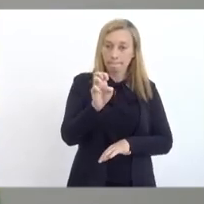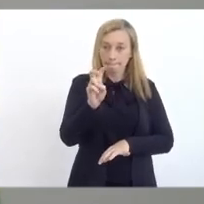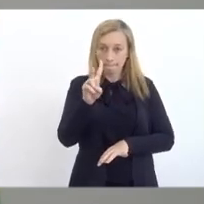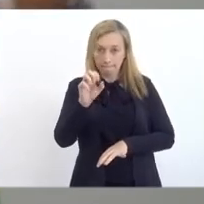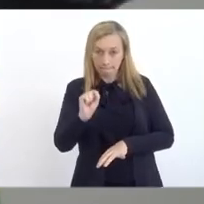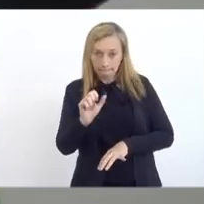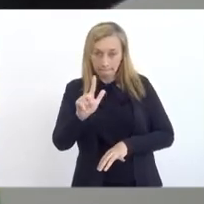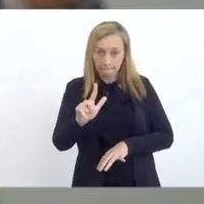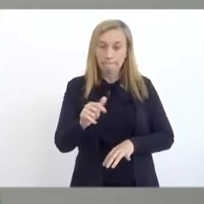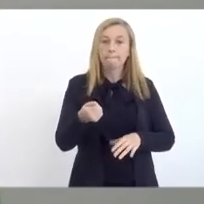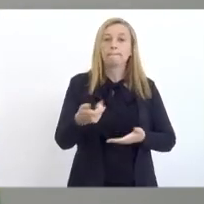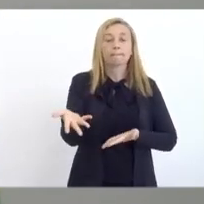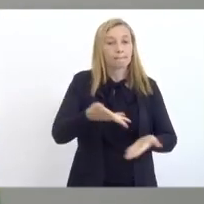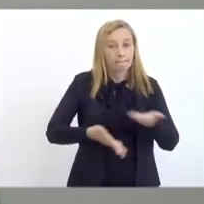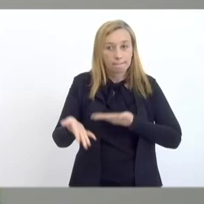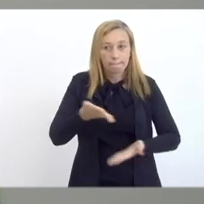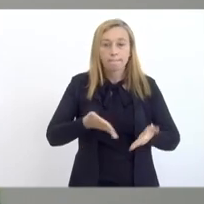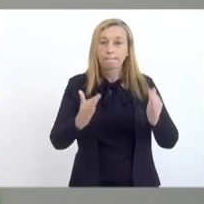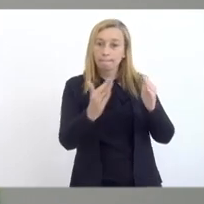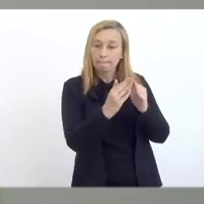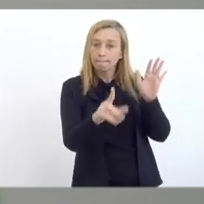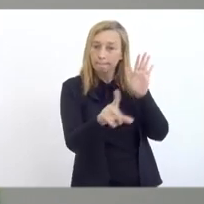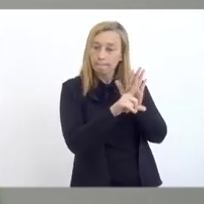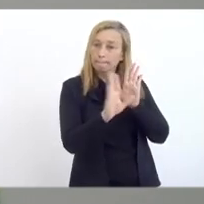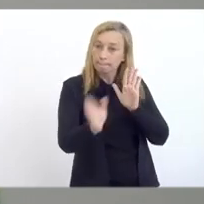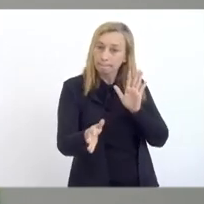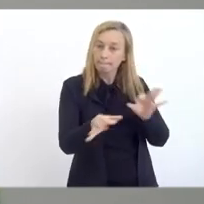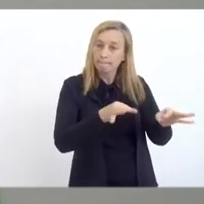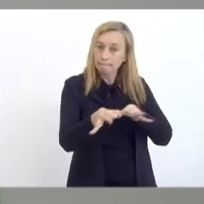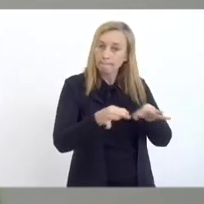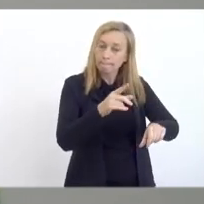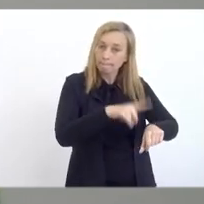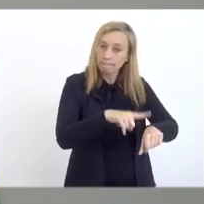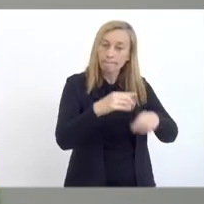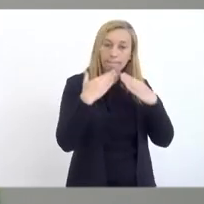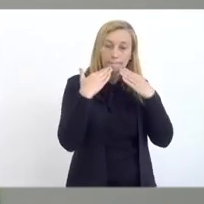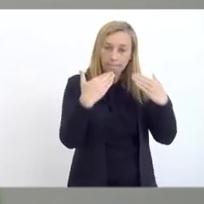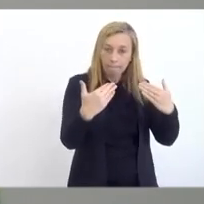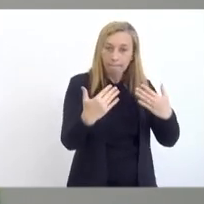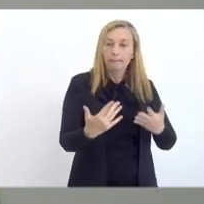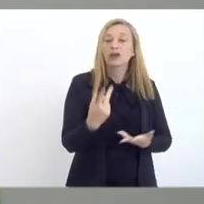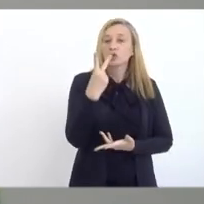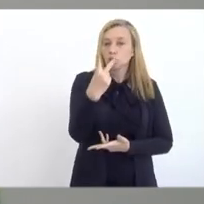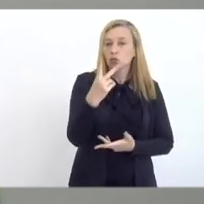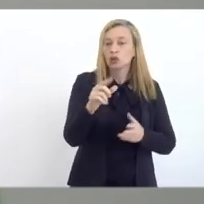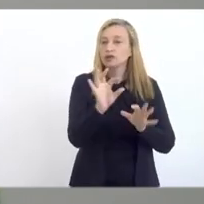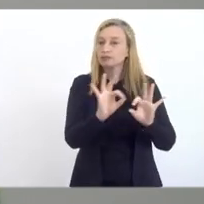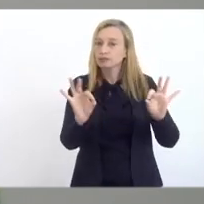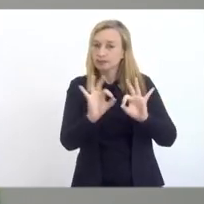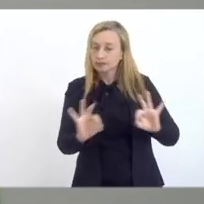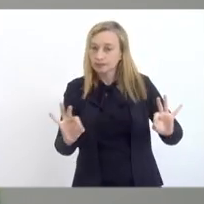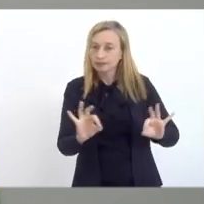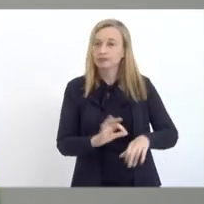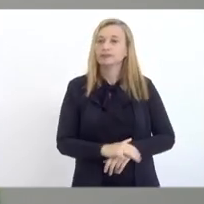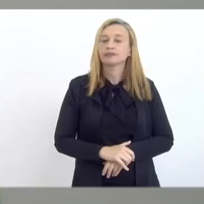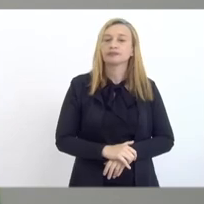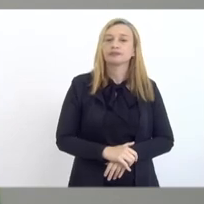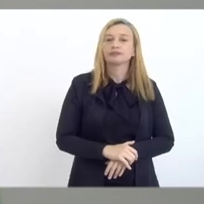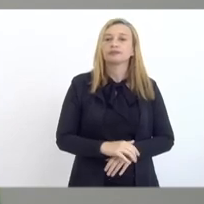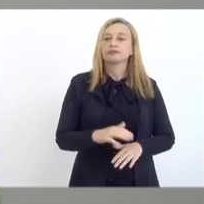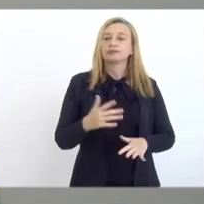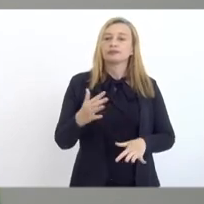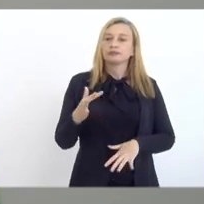Casa Parlamentar, né? Foi feita assim naquele momento ali das audiências, né? Duas linhas colocam a previsão,